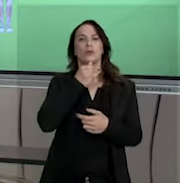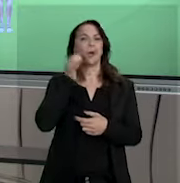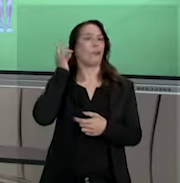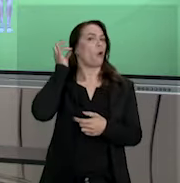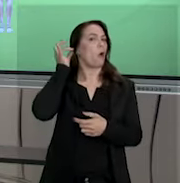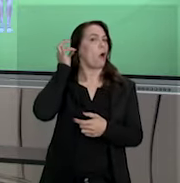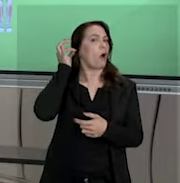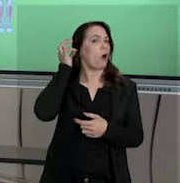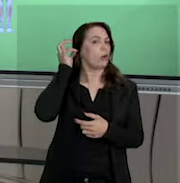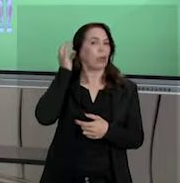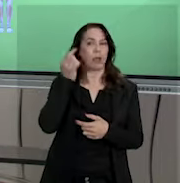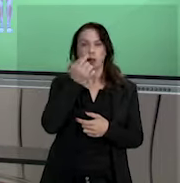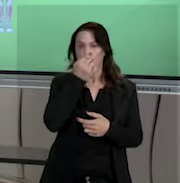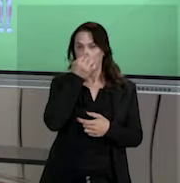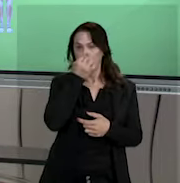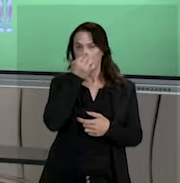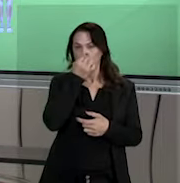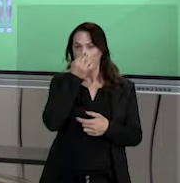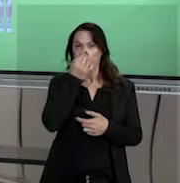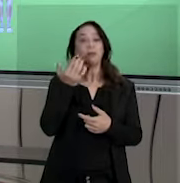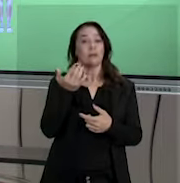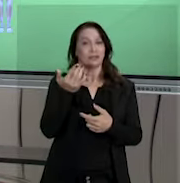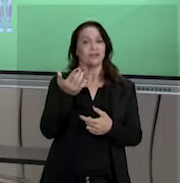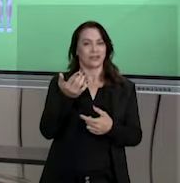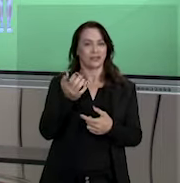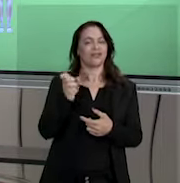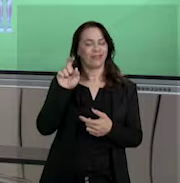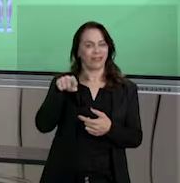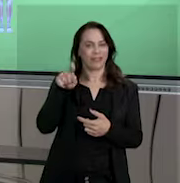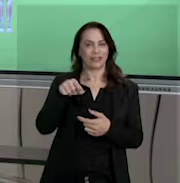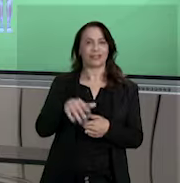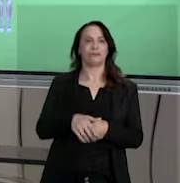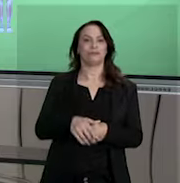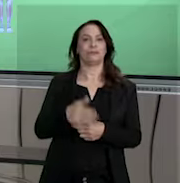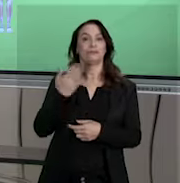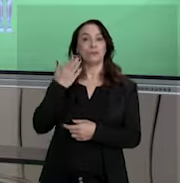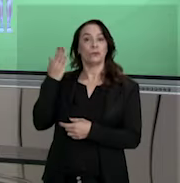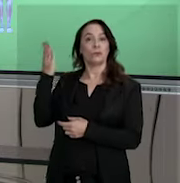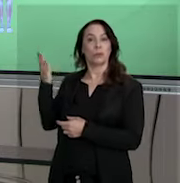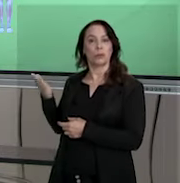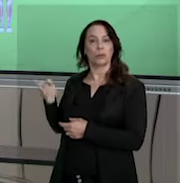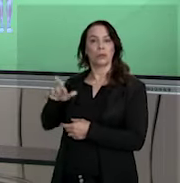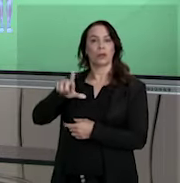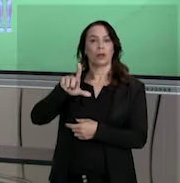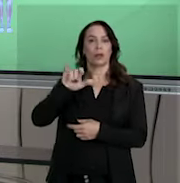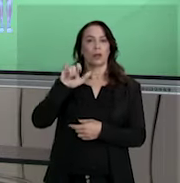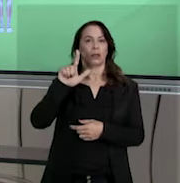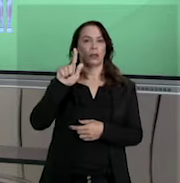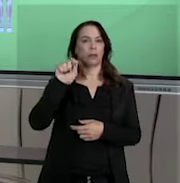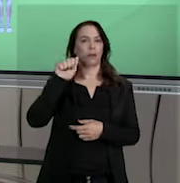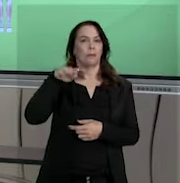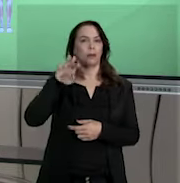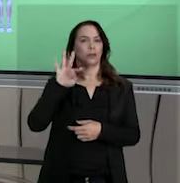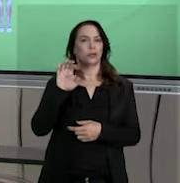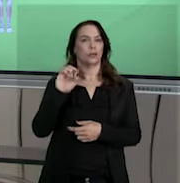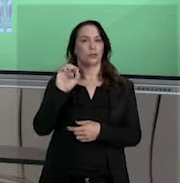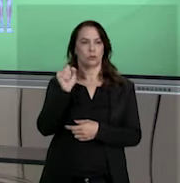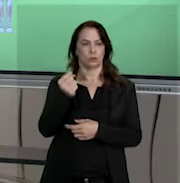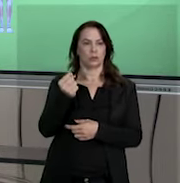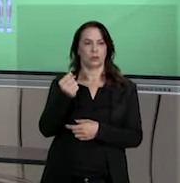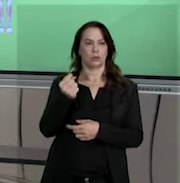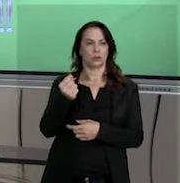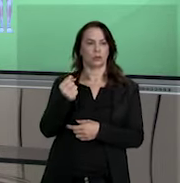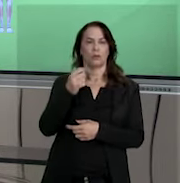no nariz. Aqui tudo tem cartilagem. E os ligamentos, aqui estão alguns representados em